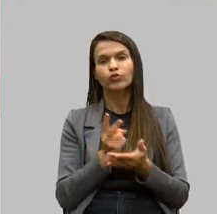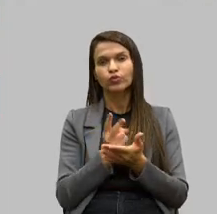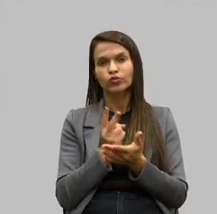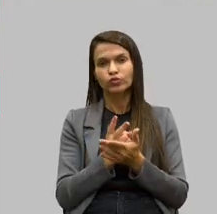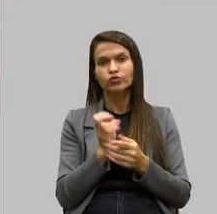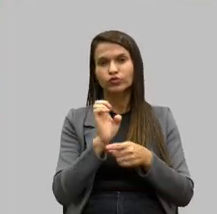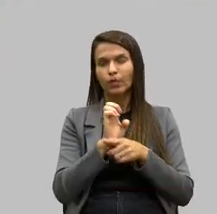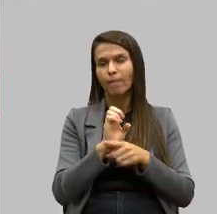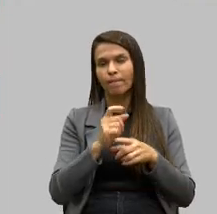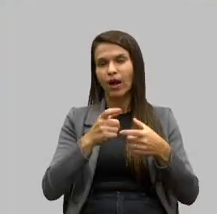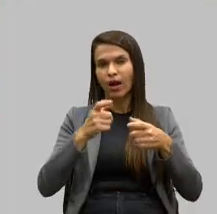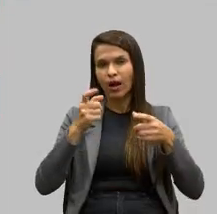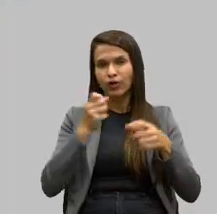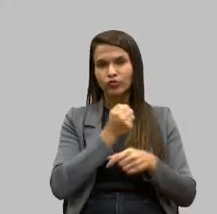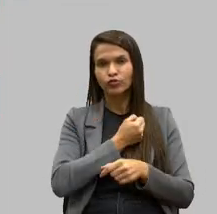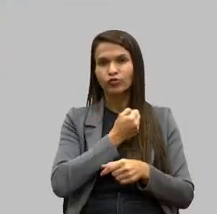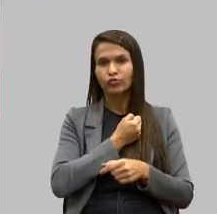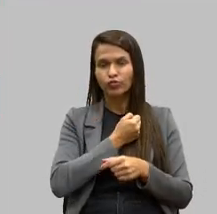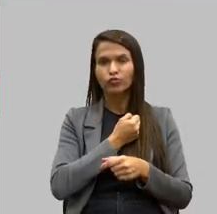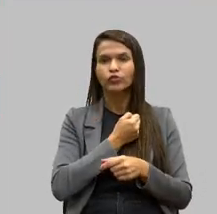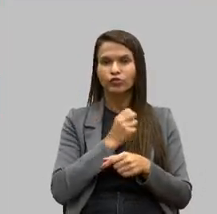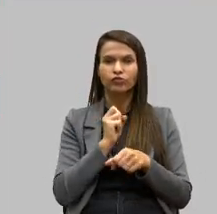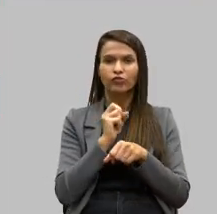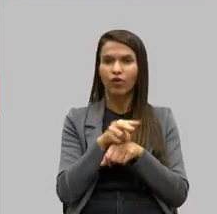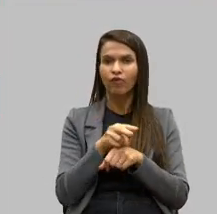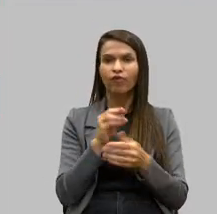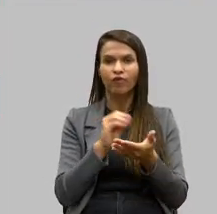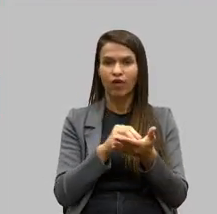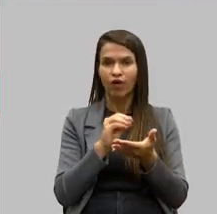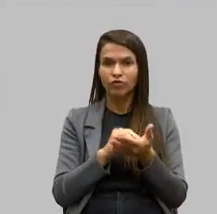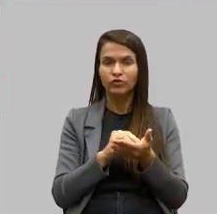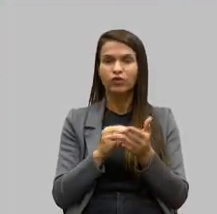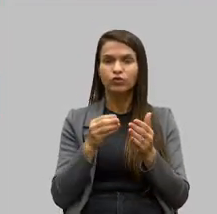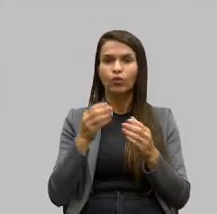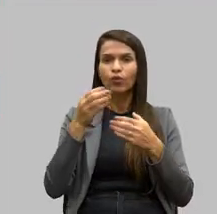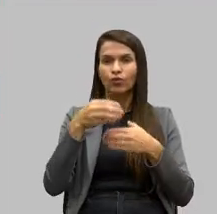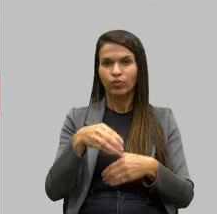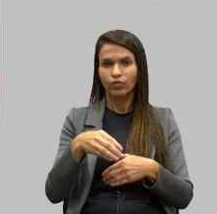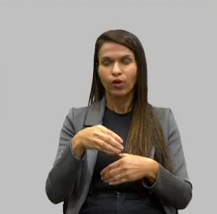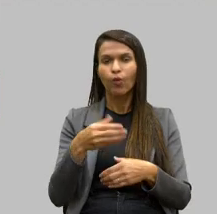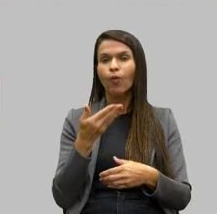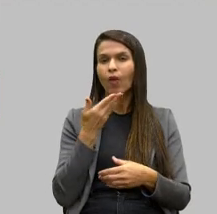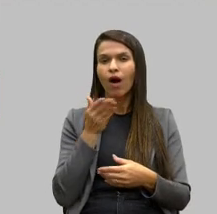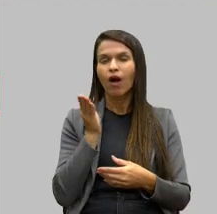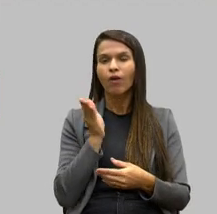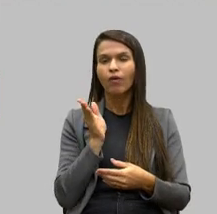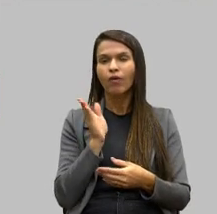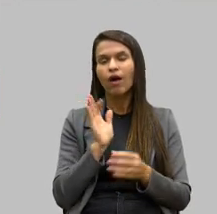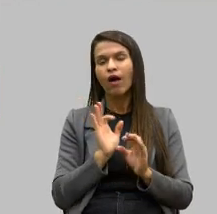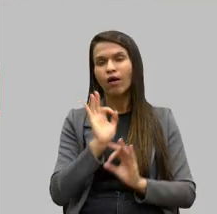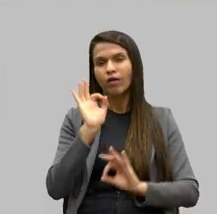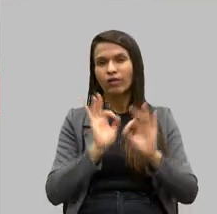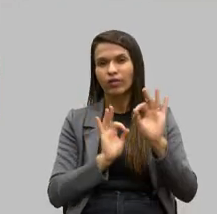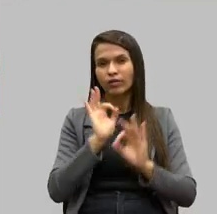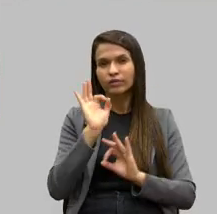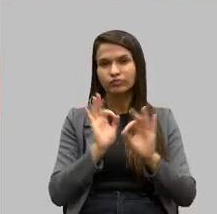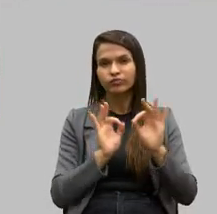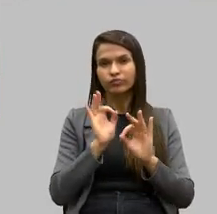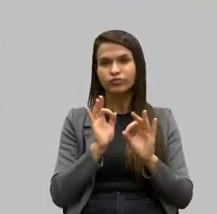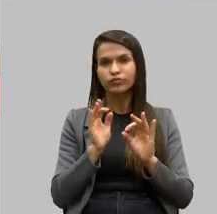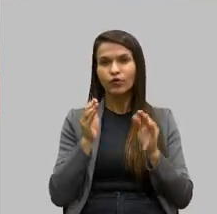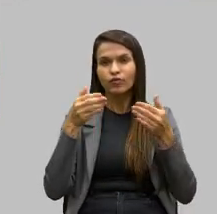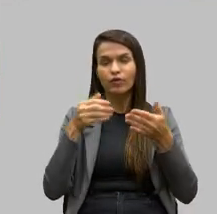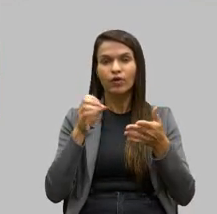número de cargos vagos sem preenchimento por concurso público. Então, qual é o planejamento em relação à realidade do Estado,